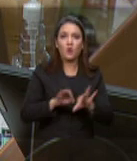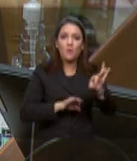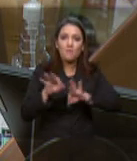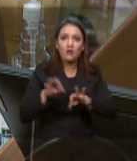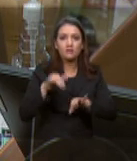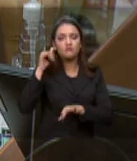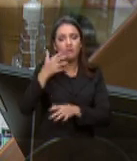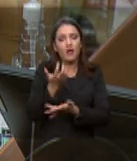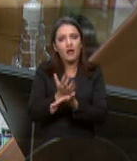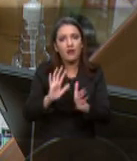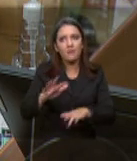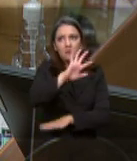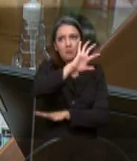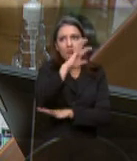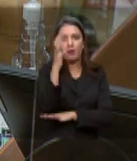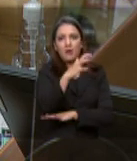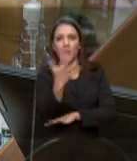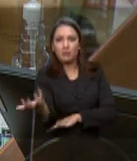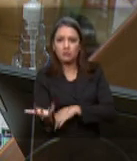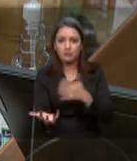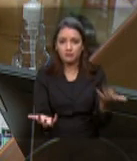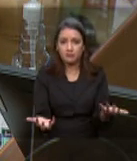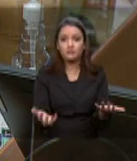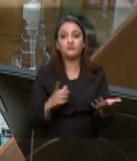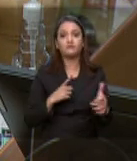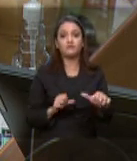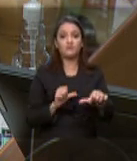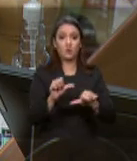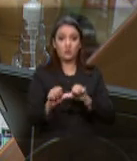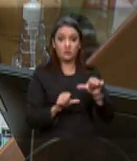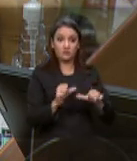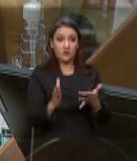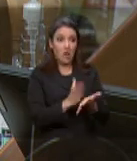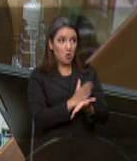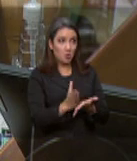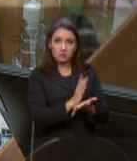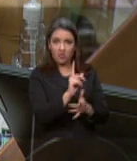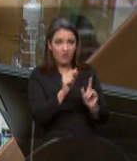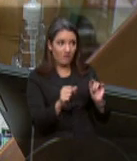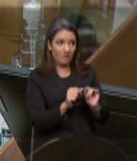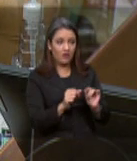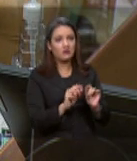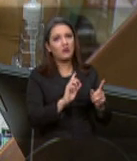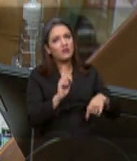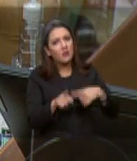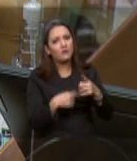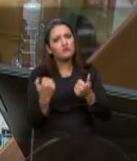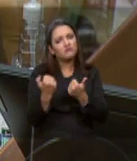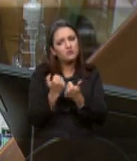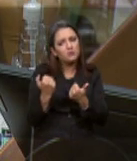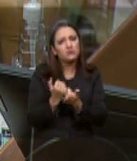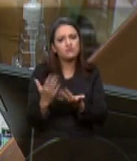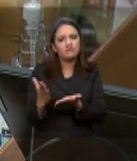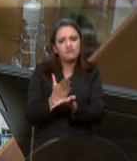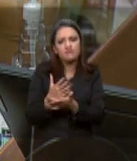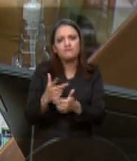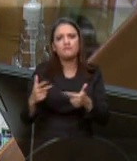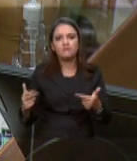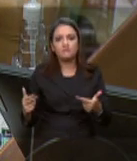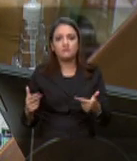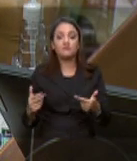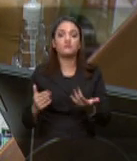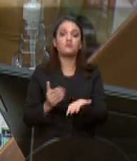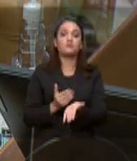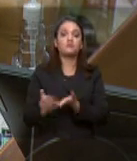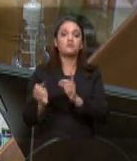e isto foi alterado, em parte não foi cumprido, em parte foi substituído aos poucos em algumas fases, desde